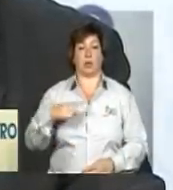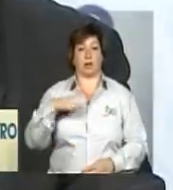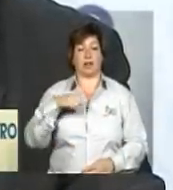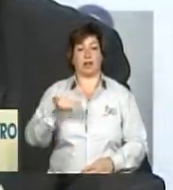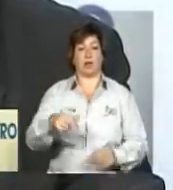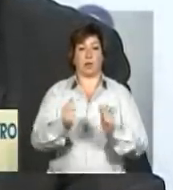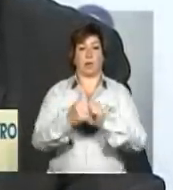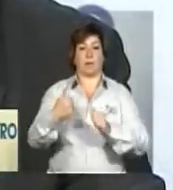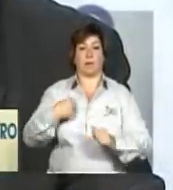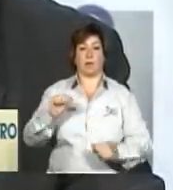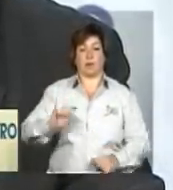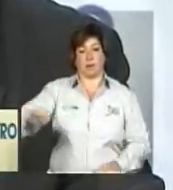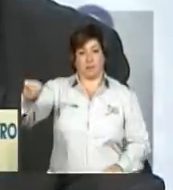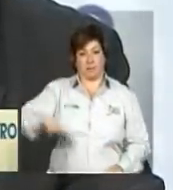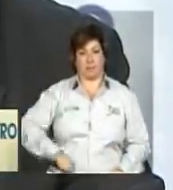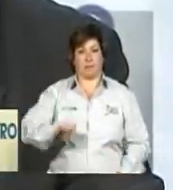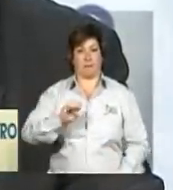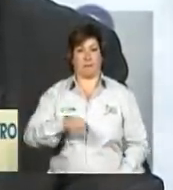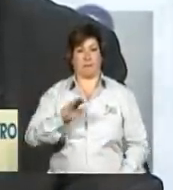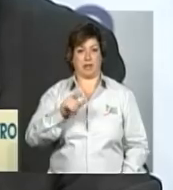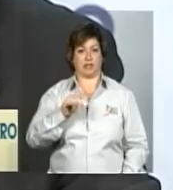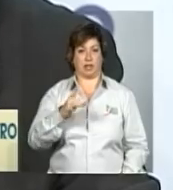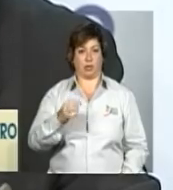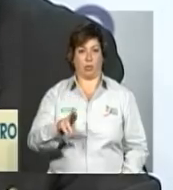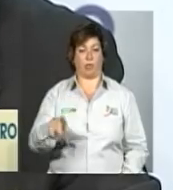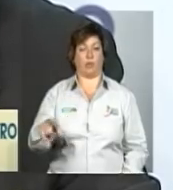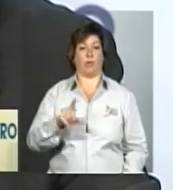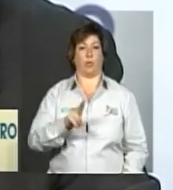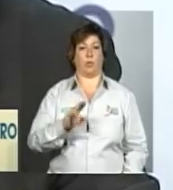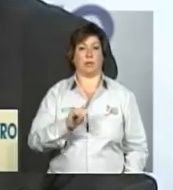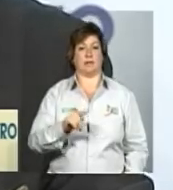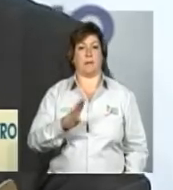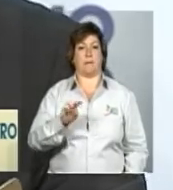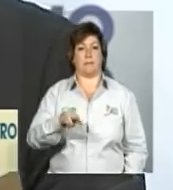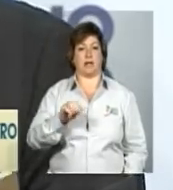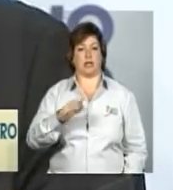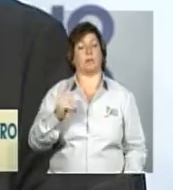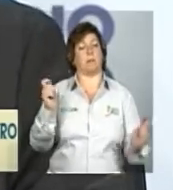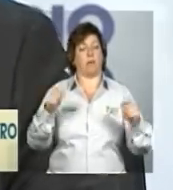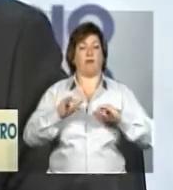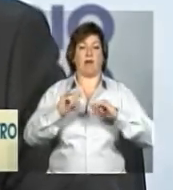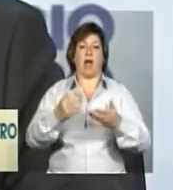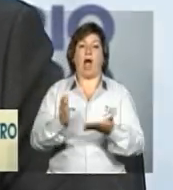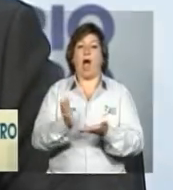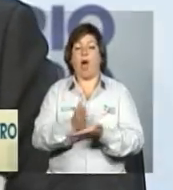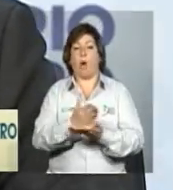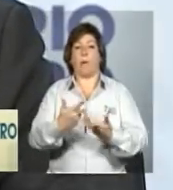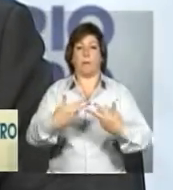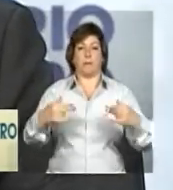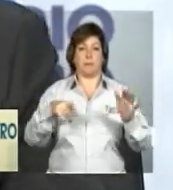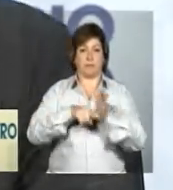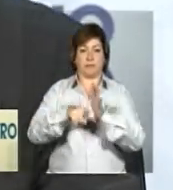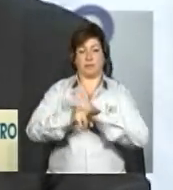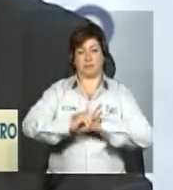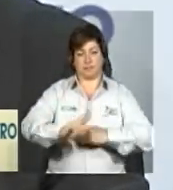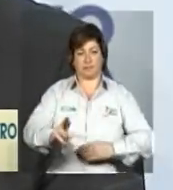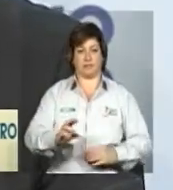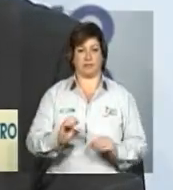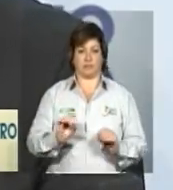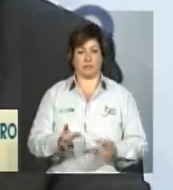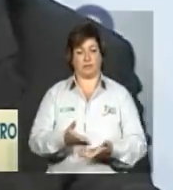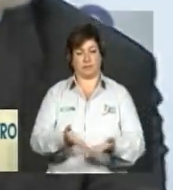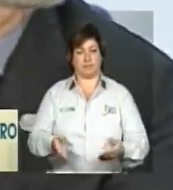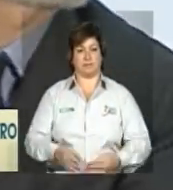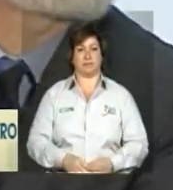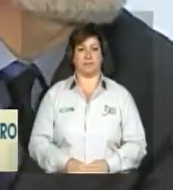comigo o embaixador Luiz Alberto Figueiredo Machado, que poderá também comentar algumas das perguntas, responder algumas